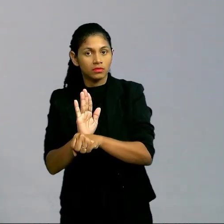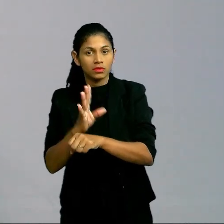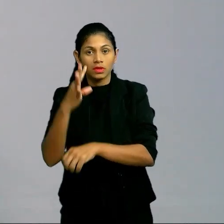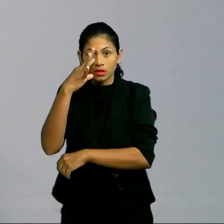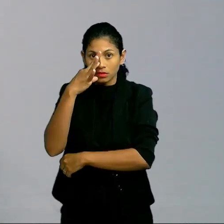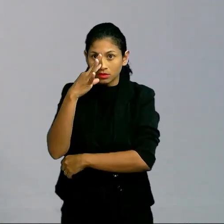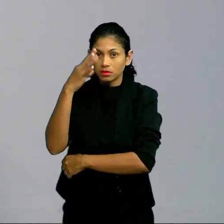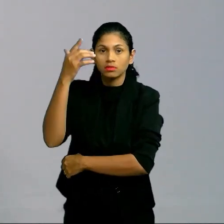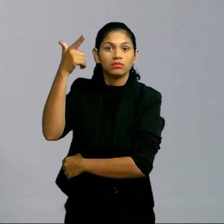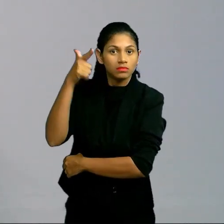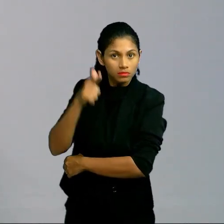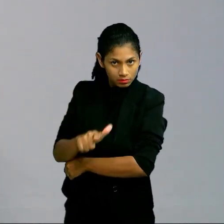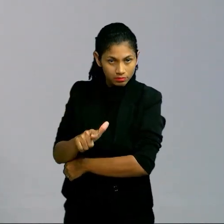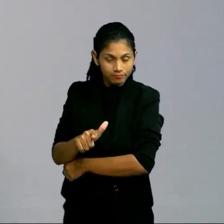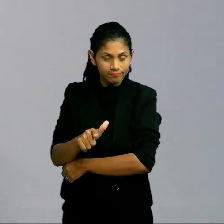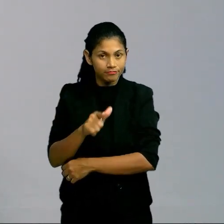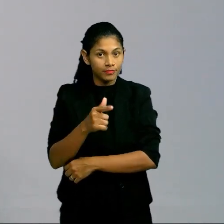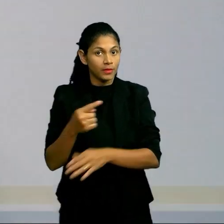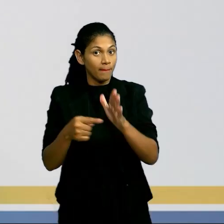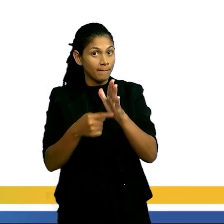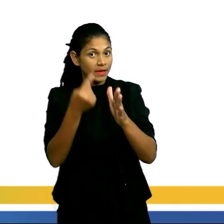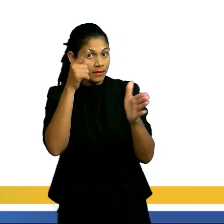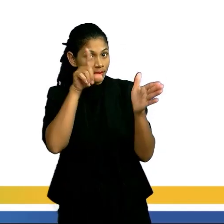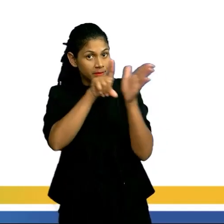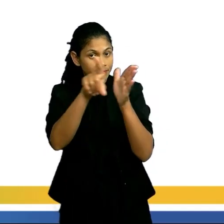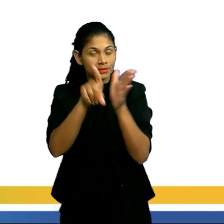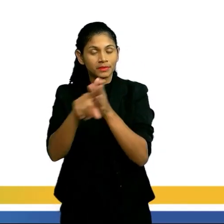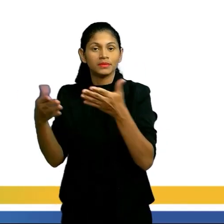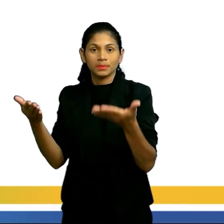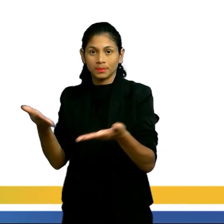tempo, vamos à nossa primeira questão da aula de hoje.